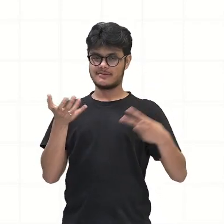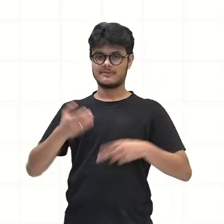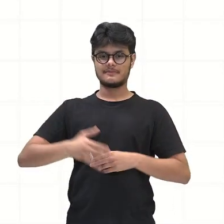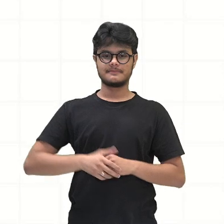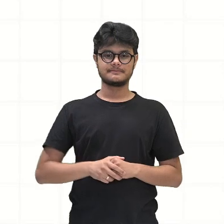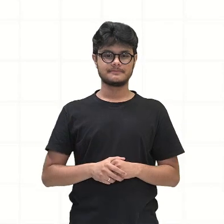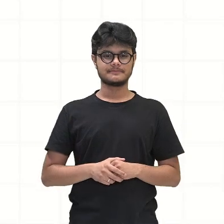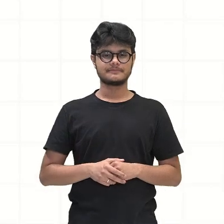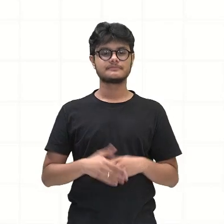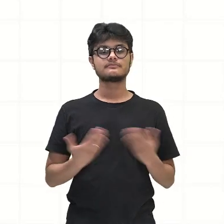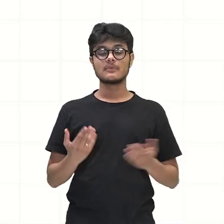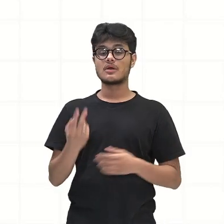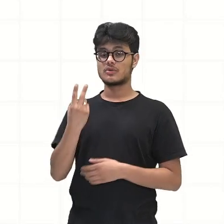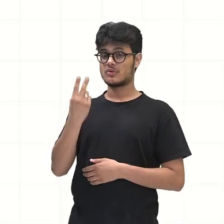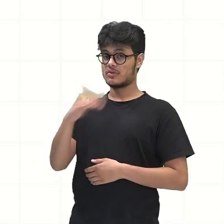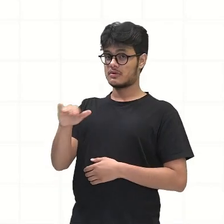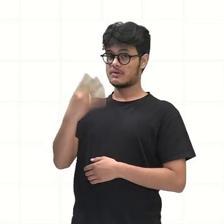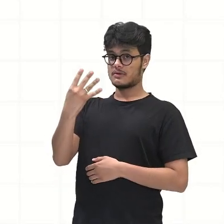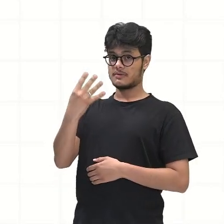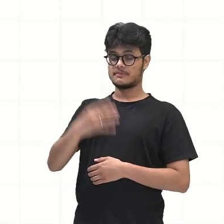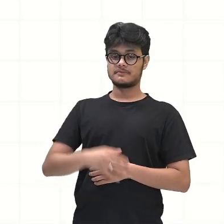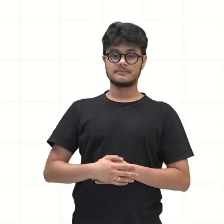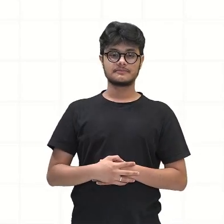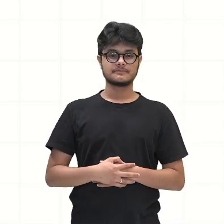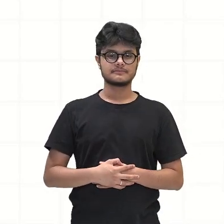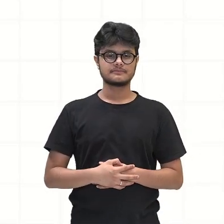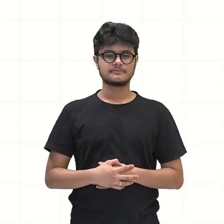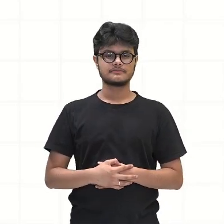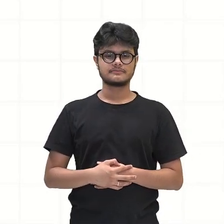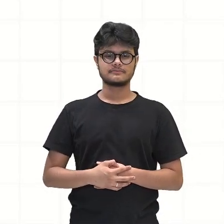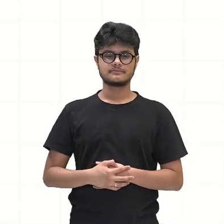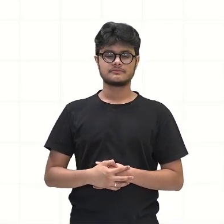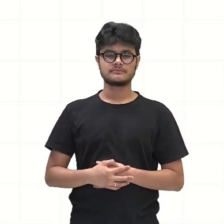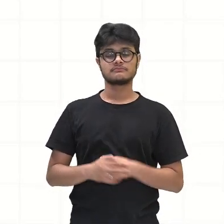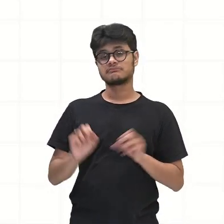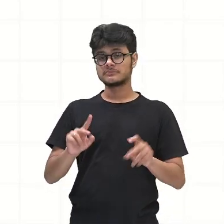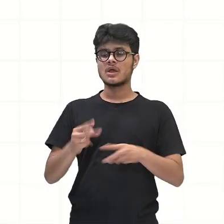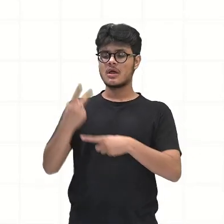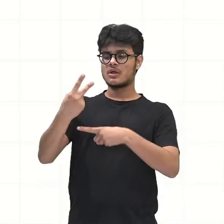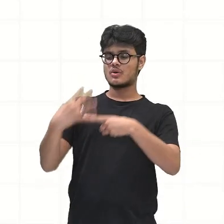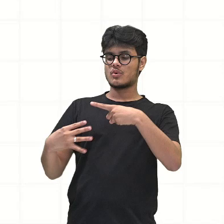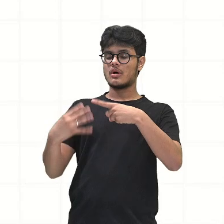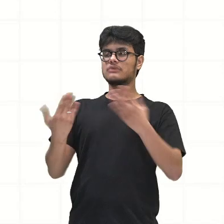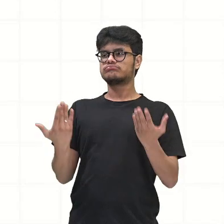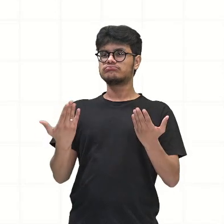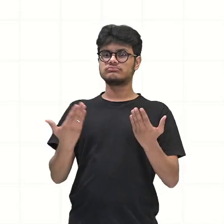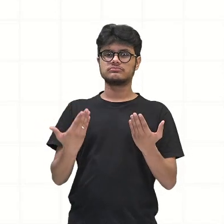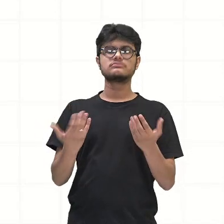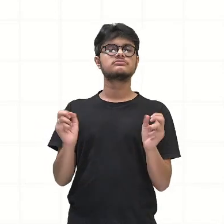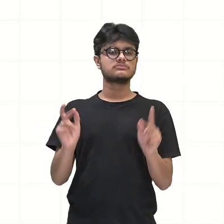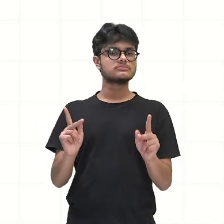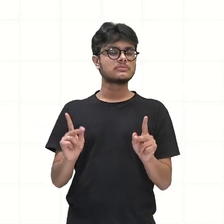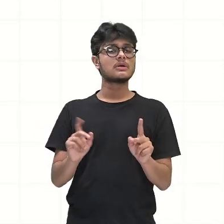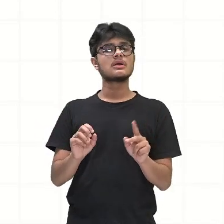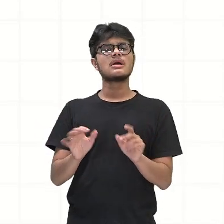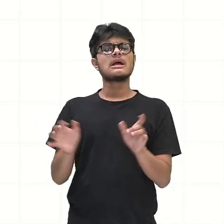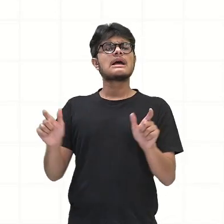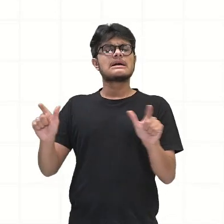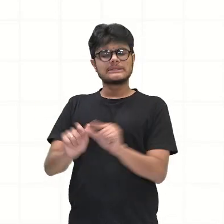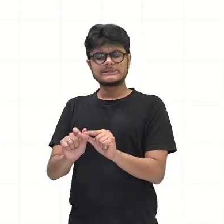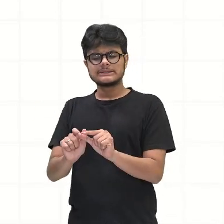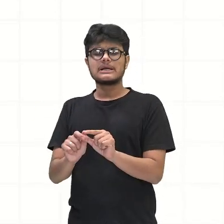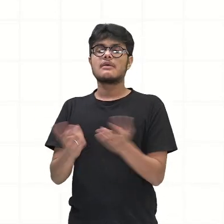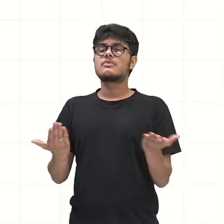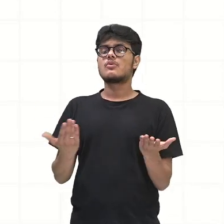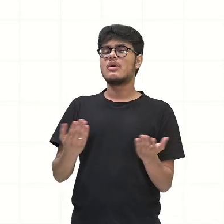acontecer é igual a 2 sobre 4. Aí a gente melhora esse resultado simplificando, né? 2